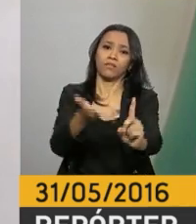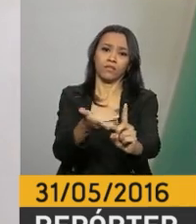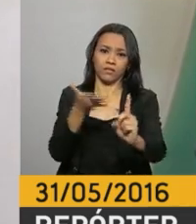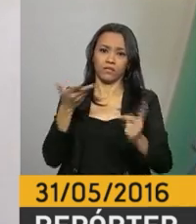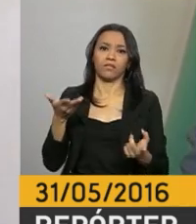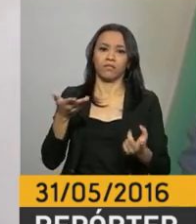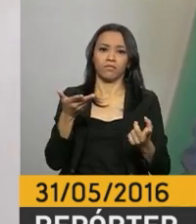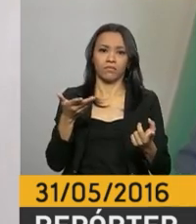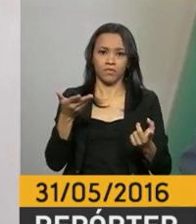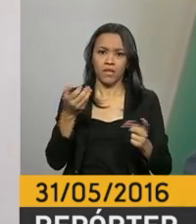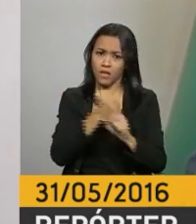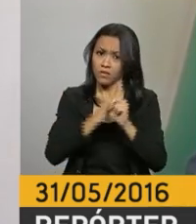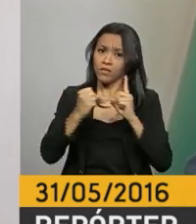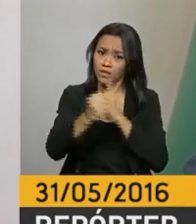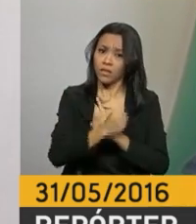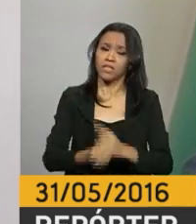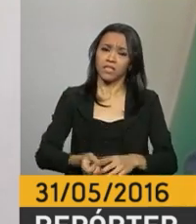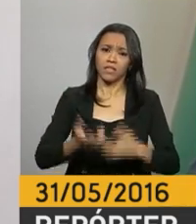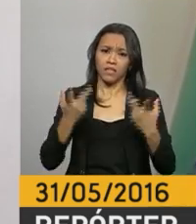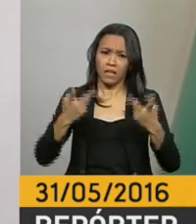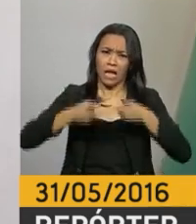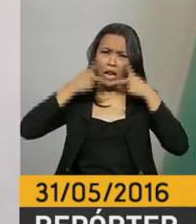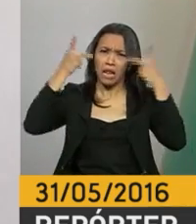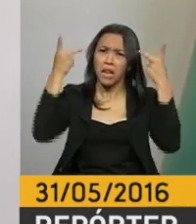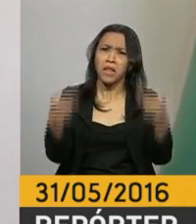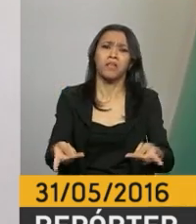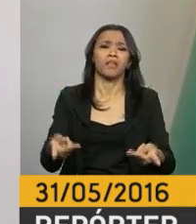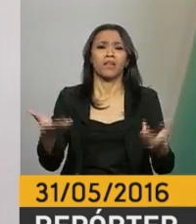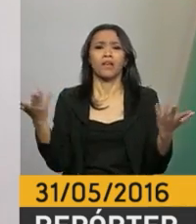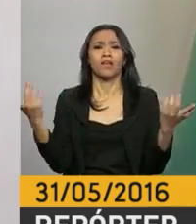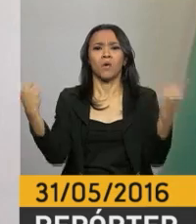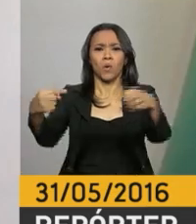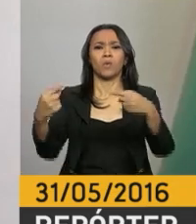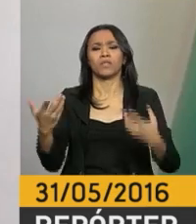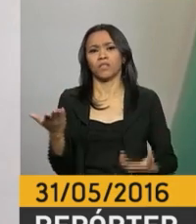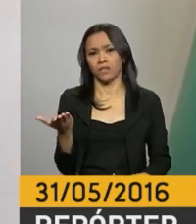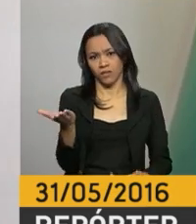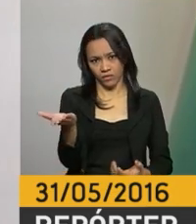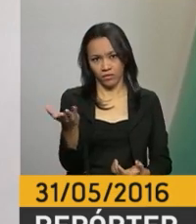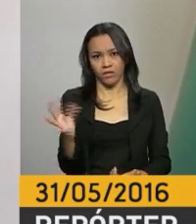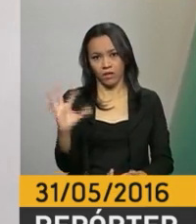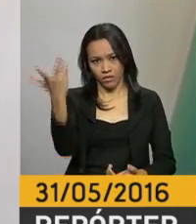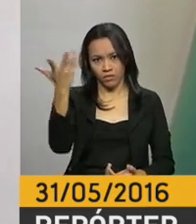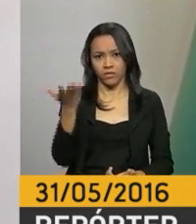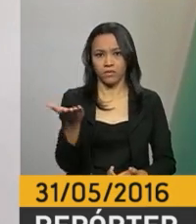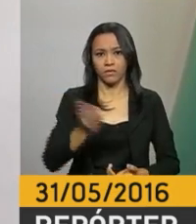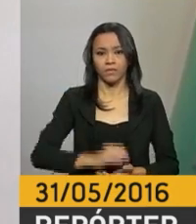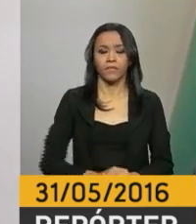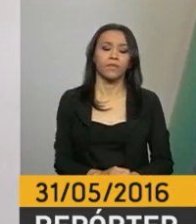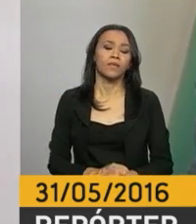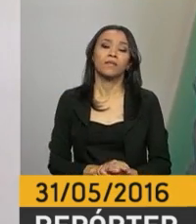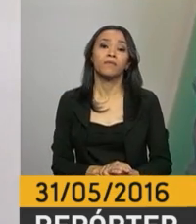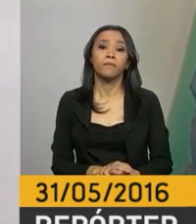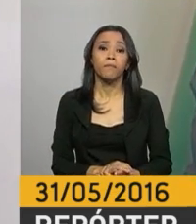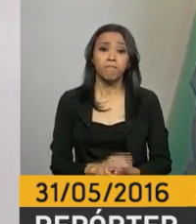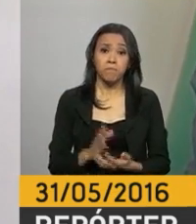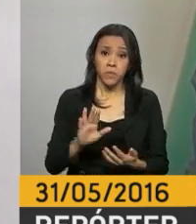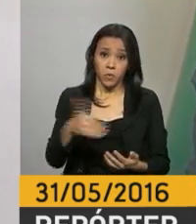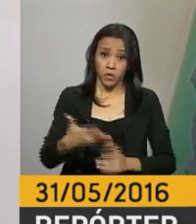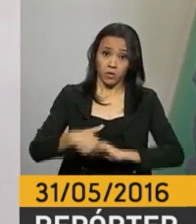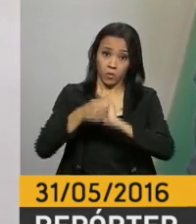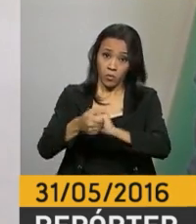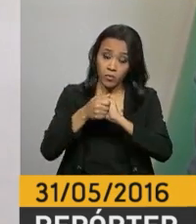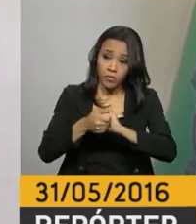se avexa, se acanha, se constrange com fatos desta natureza. De modo que, ao